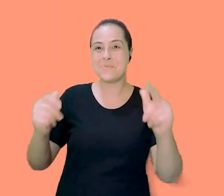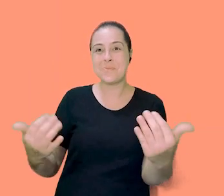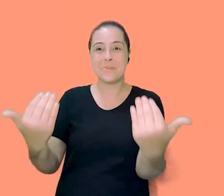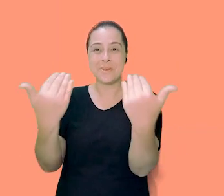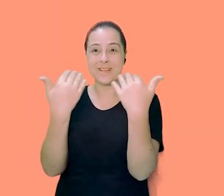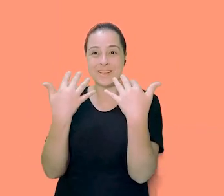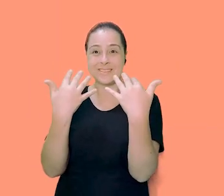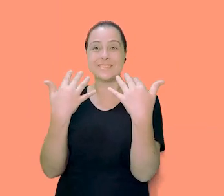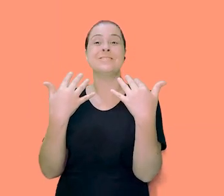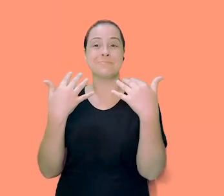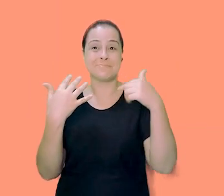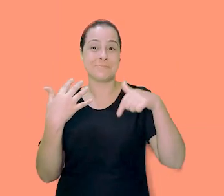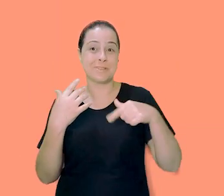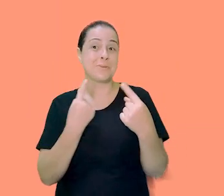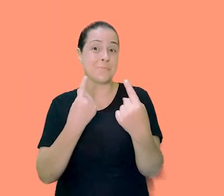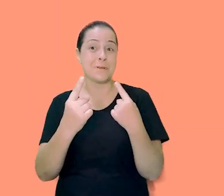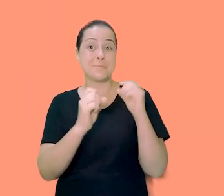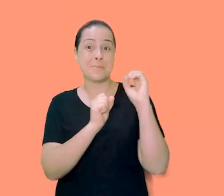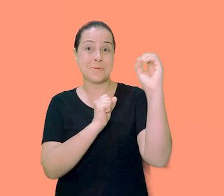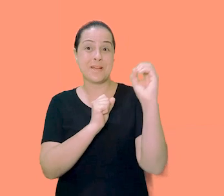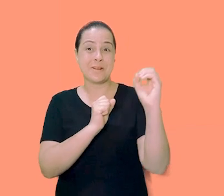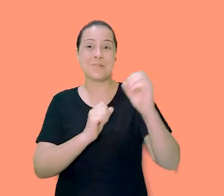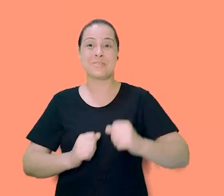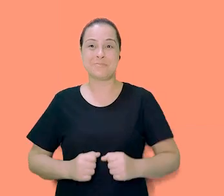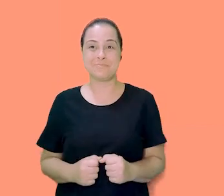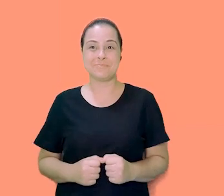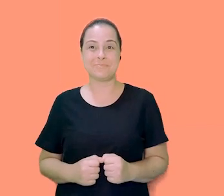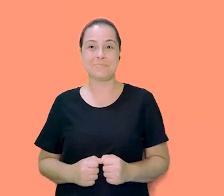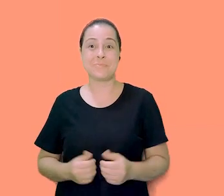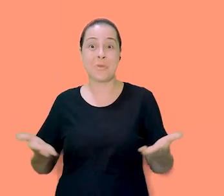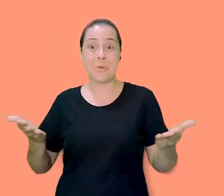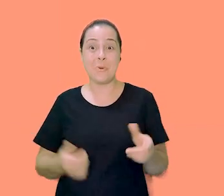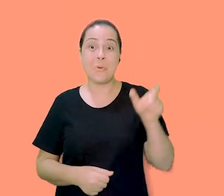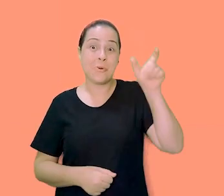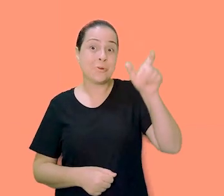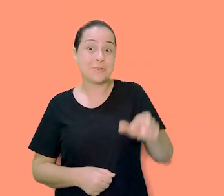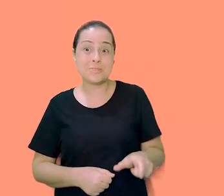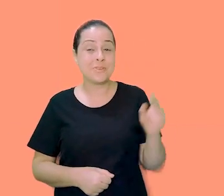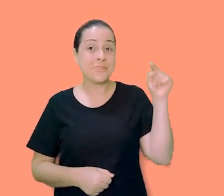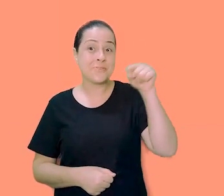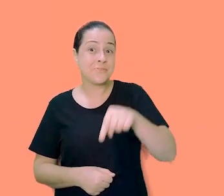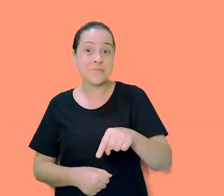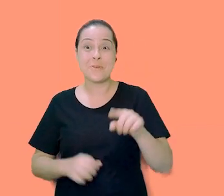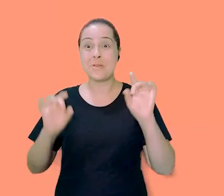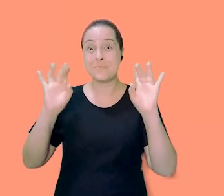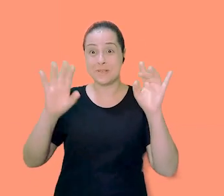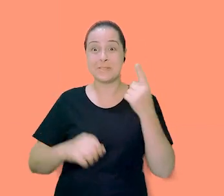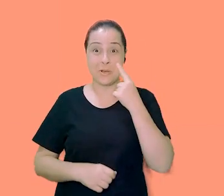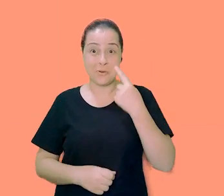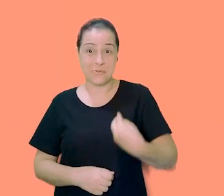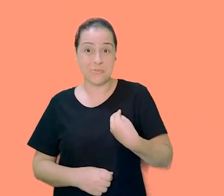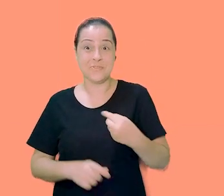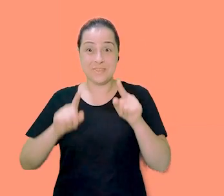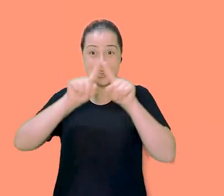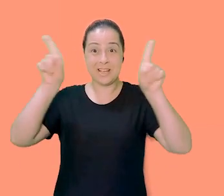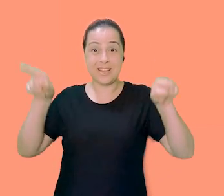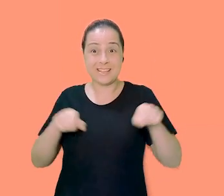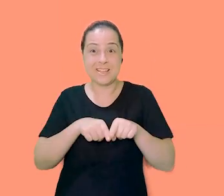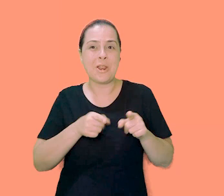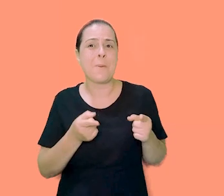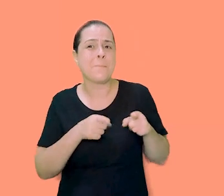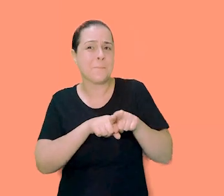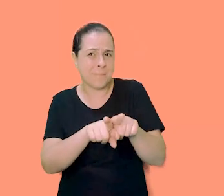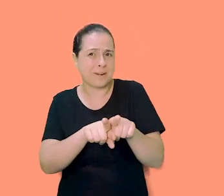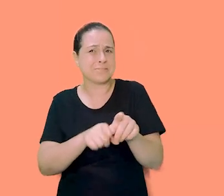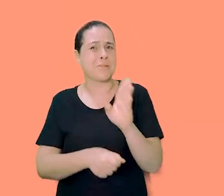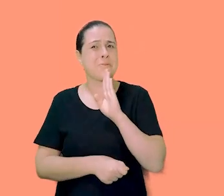Olá, todo mundo assistindo o Bate-Papo Carlotas. Hoje com uma pessoa muito especial que vocês já estão vendo aqui na tela, uma parceira